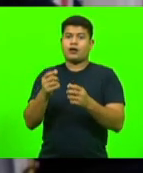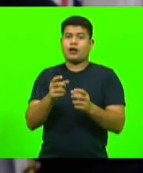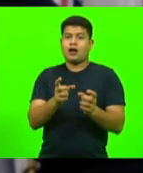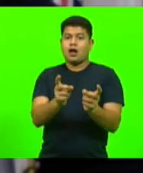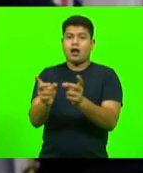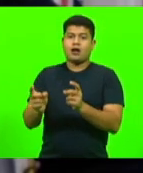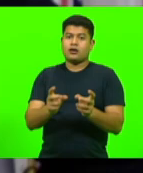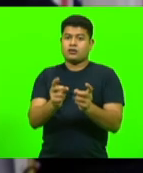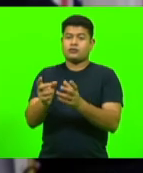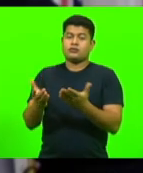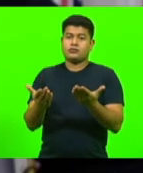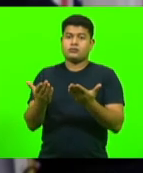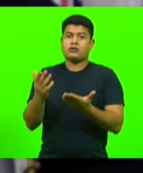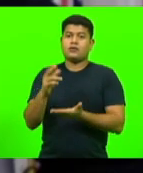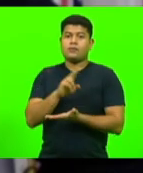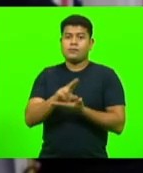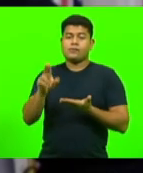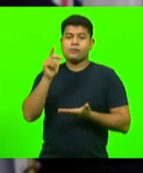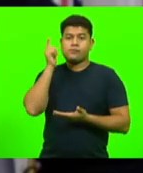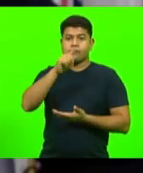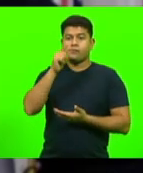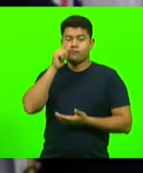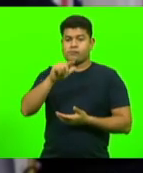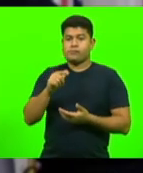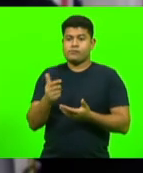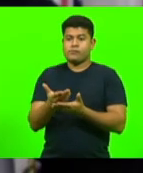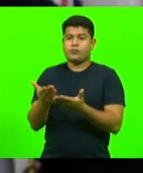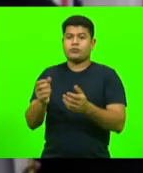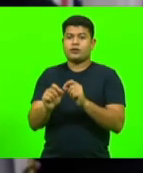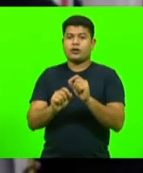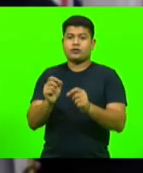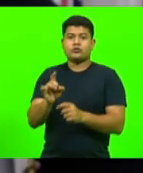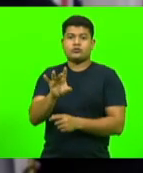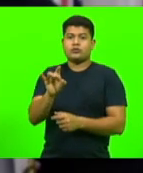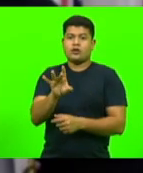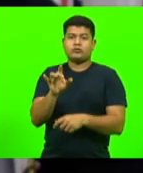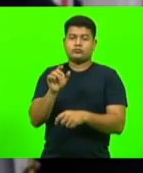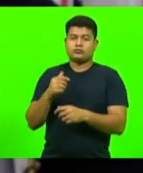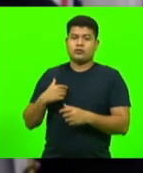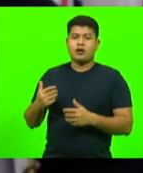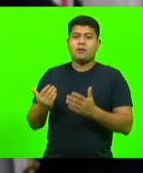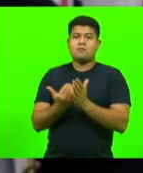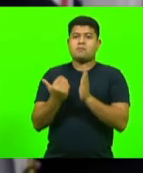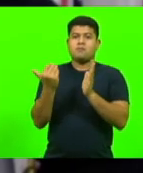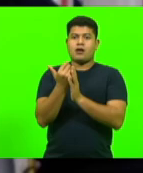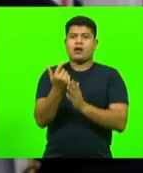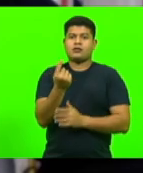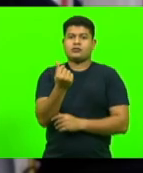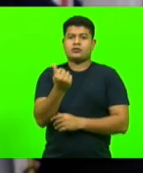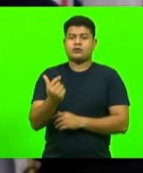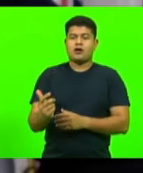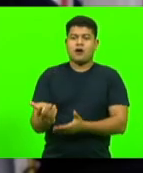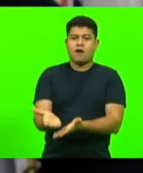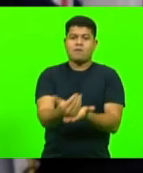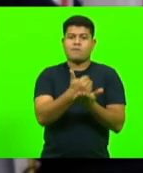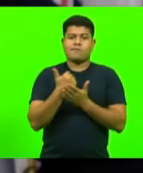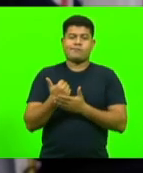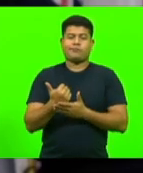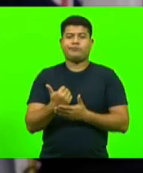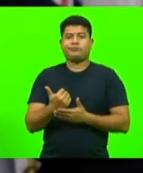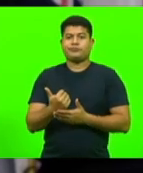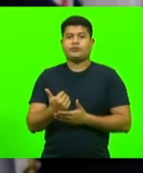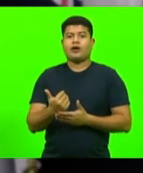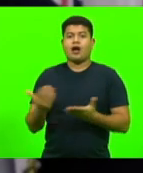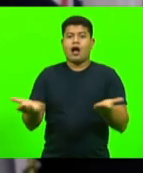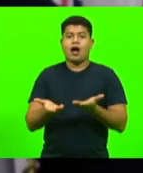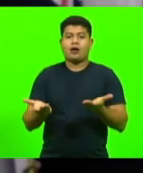é um mero mecanismo de acumulação de Capital físico ou financeiro agora na PEC se retoma quase todas